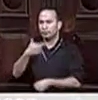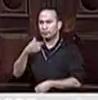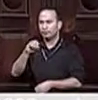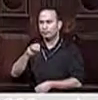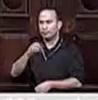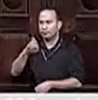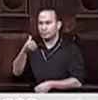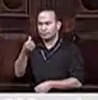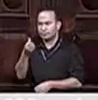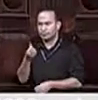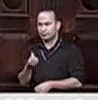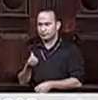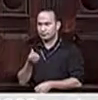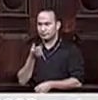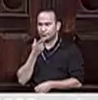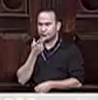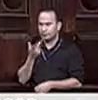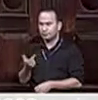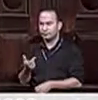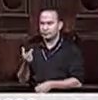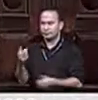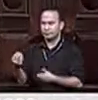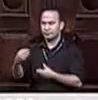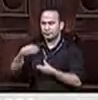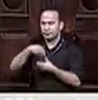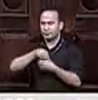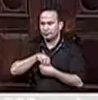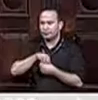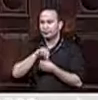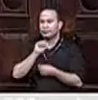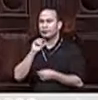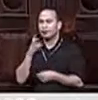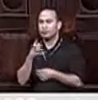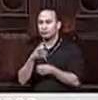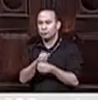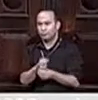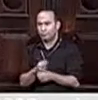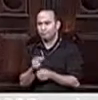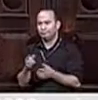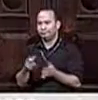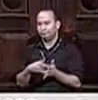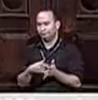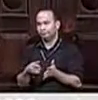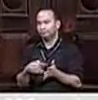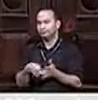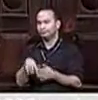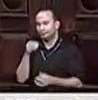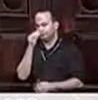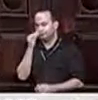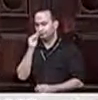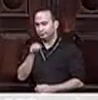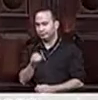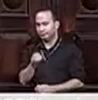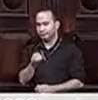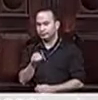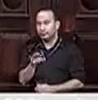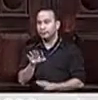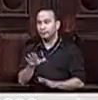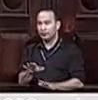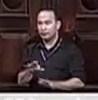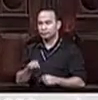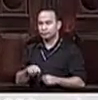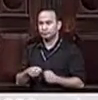propôs no voto que as contas fossem rejeitadas. Cabe o Poder Legislativo